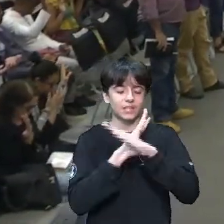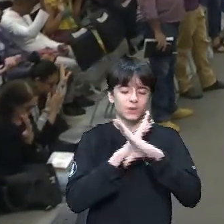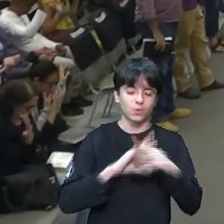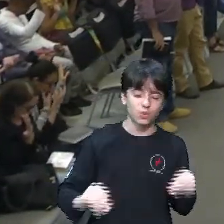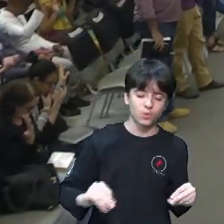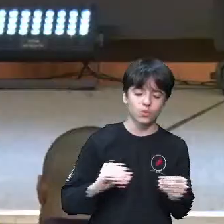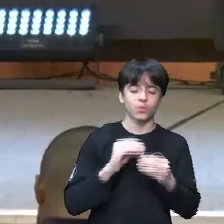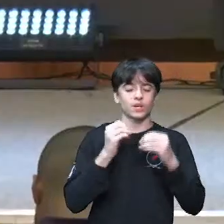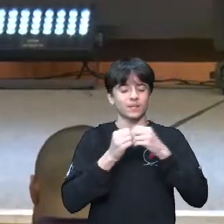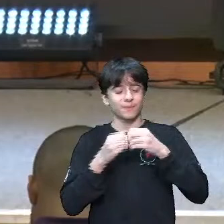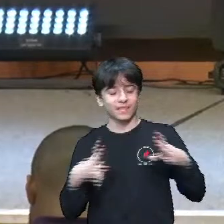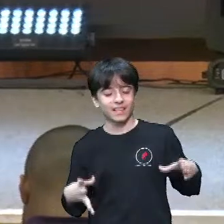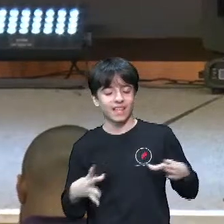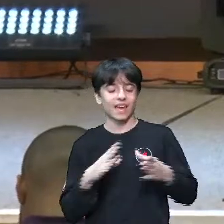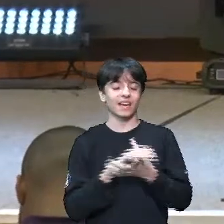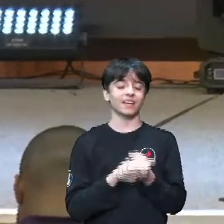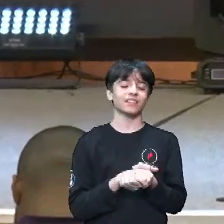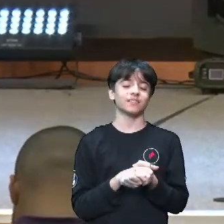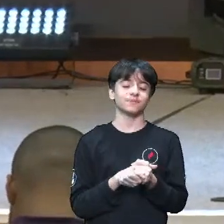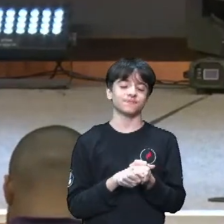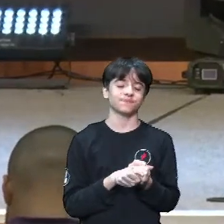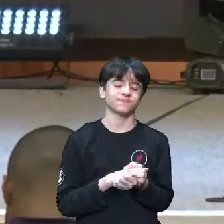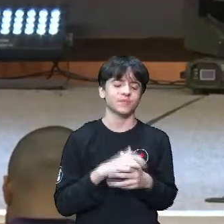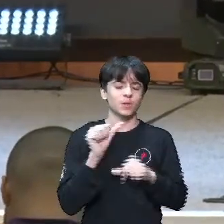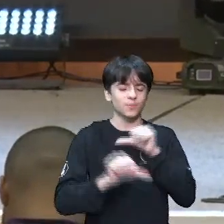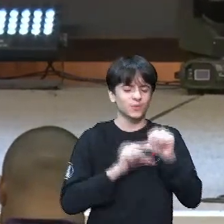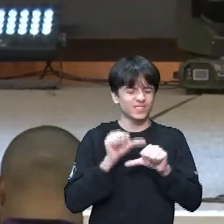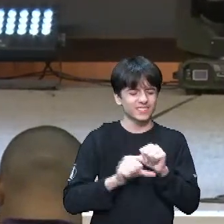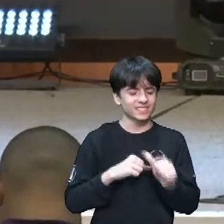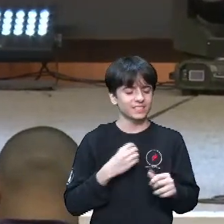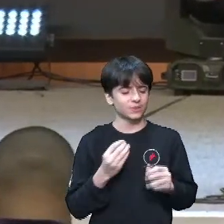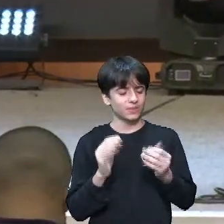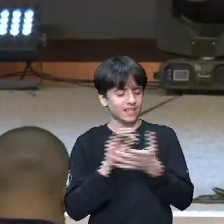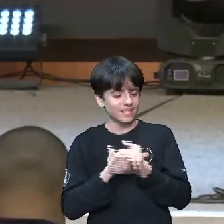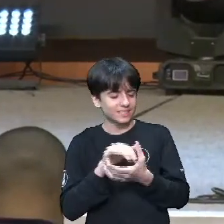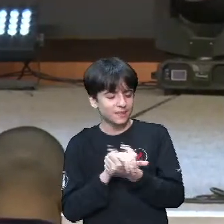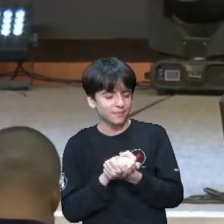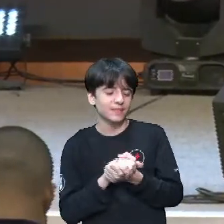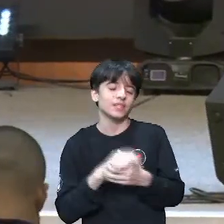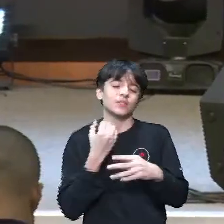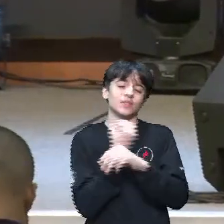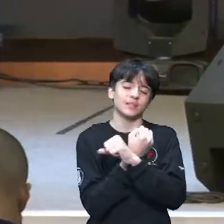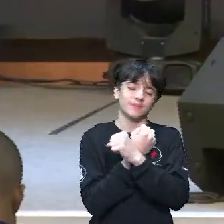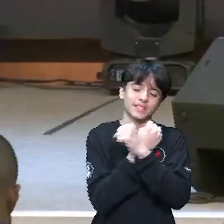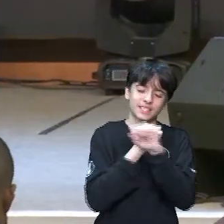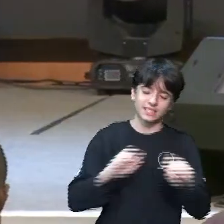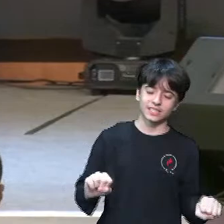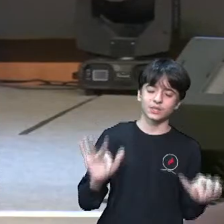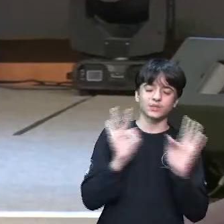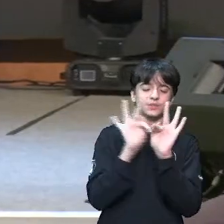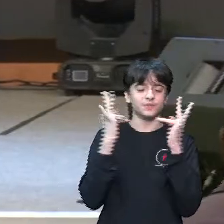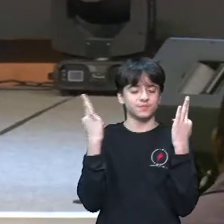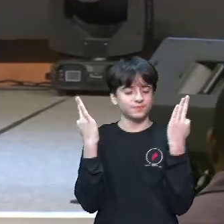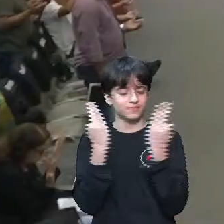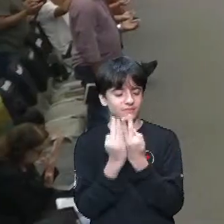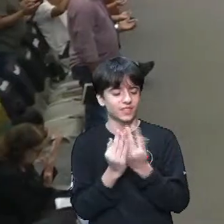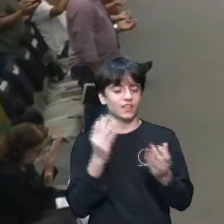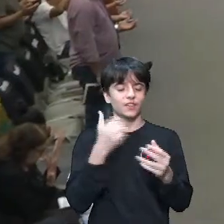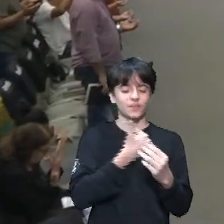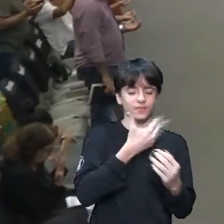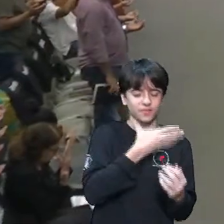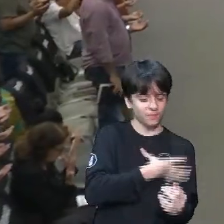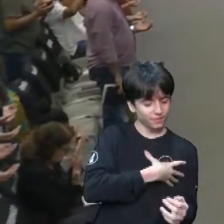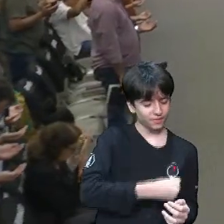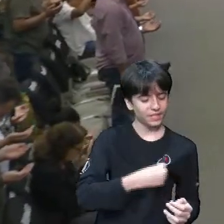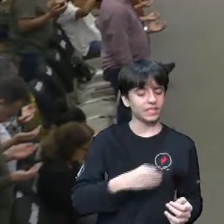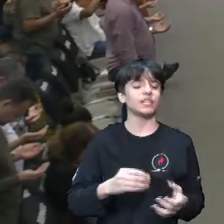de um milagre, Senhor. Precisa da restauração de um casamento. Precisa, Senhor, da libertação de algum familiar, de um filho, de uma